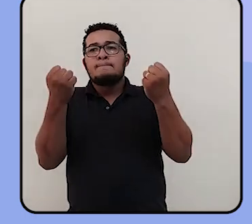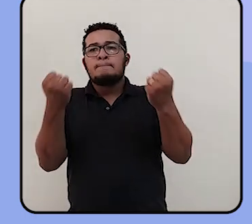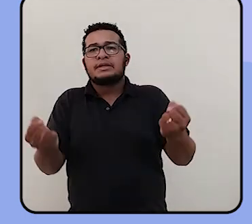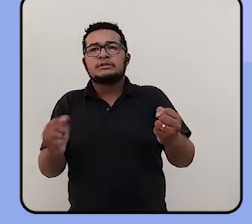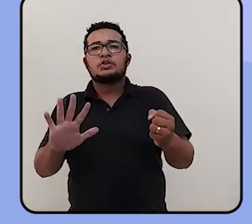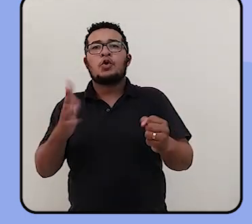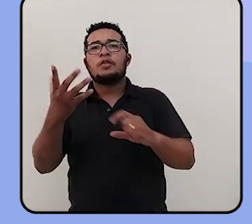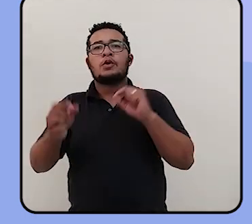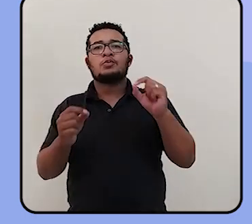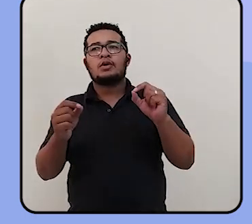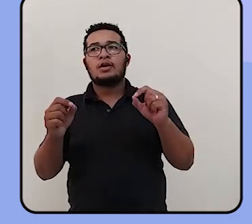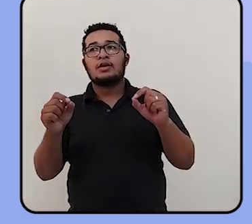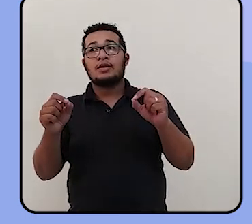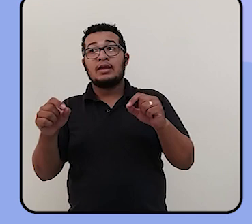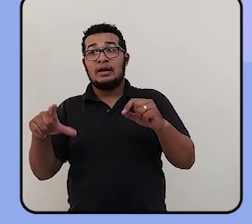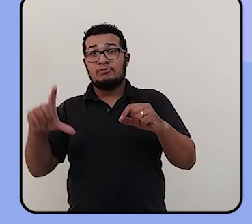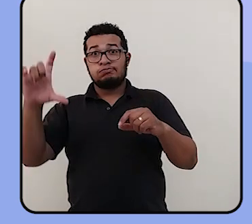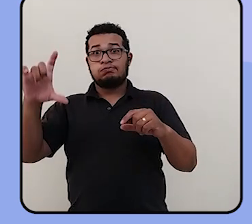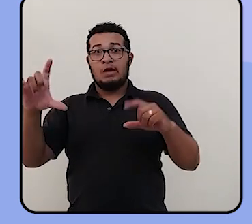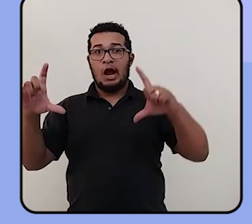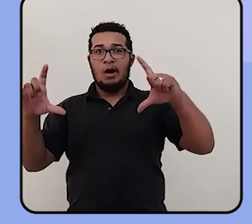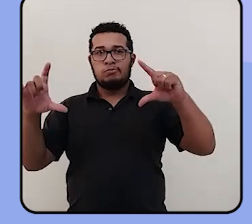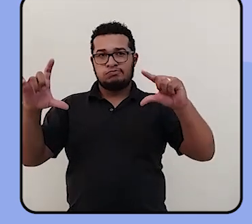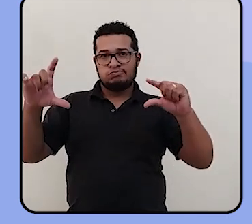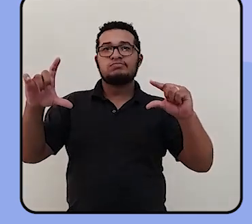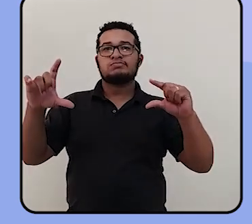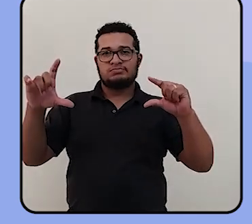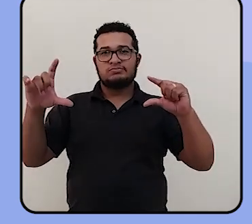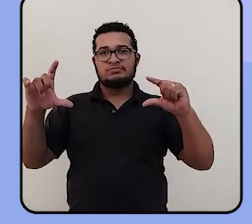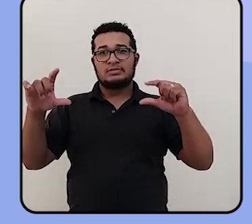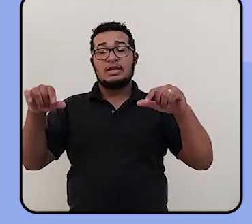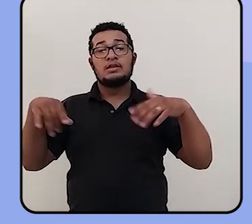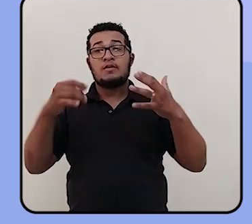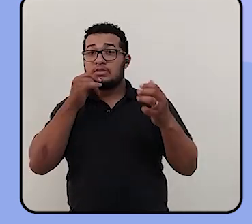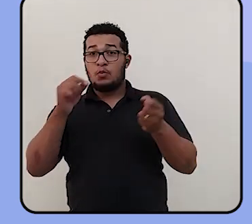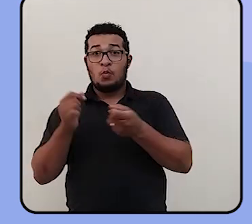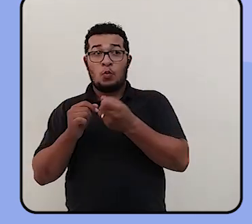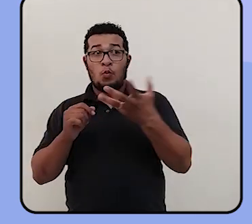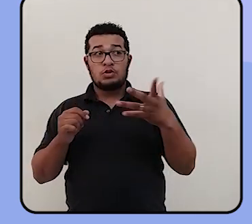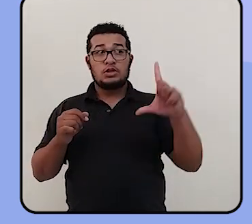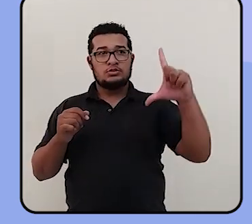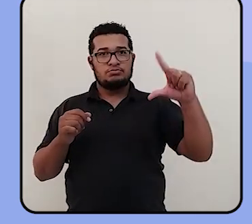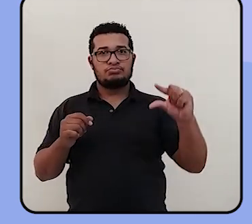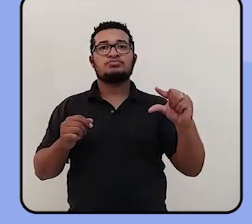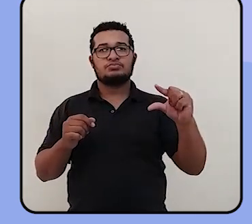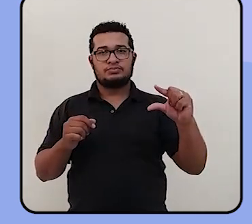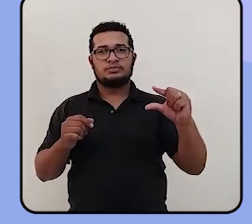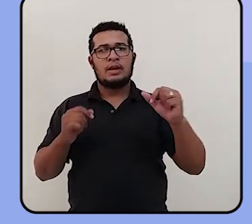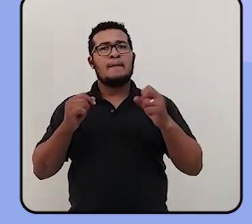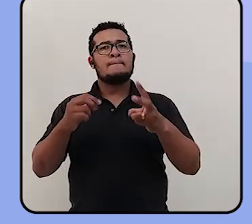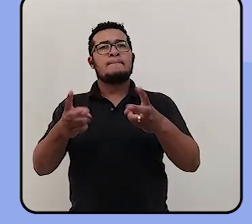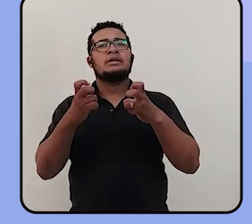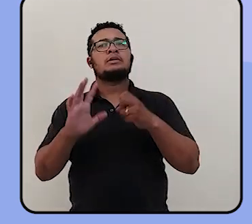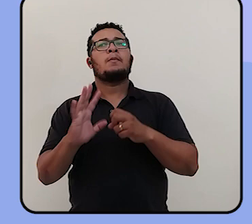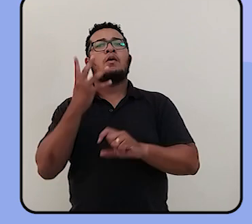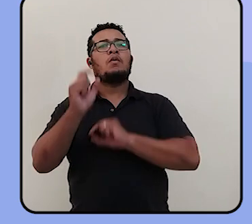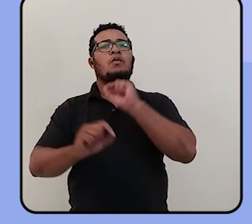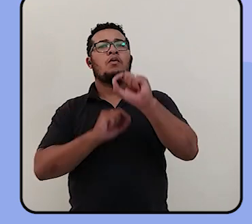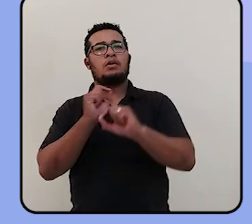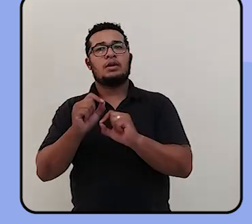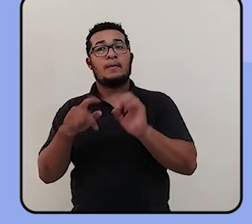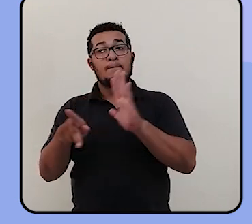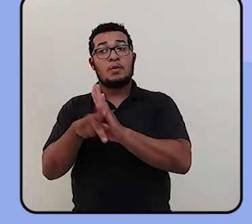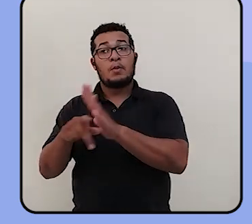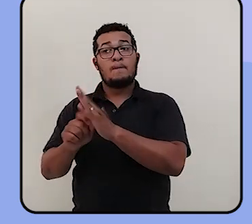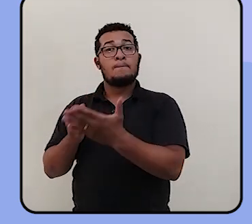essa quantidade de batata? A quantidade está diminuindo, então a quantidade diminuiu. Perceba o que vai acontecer agora